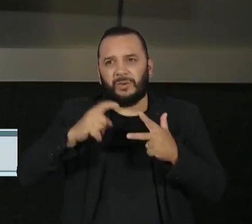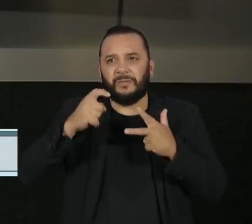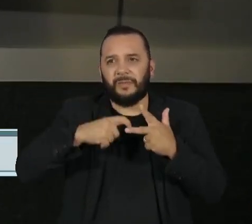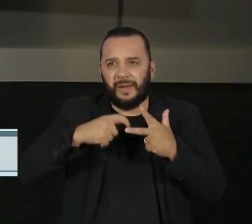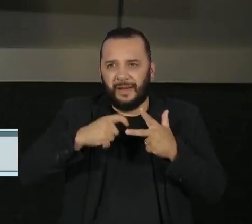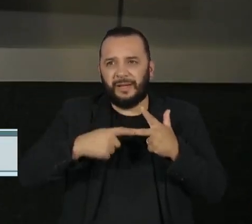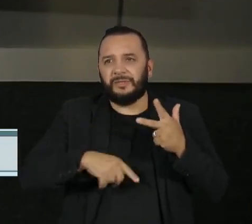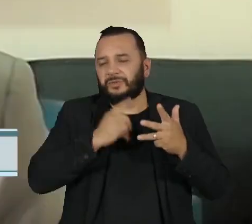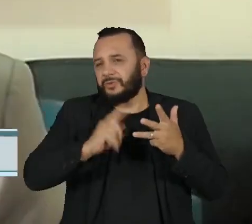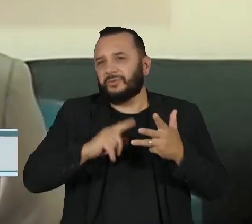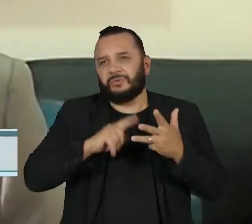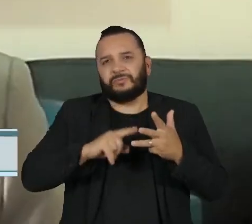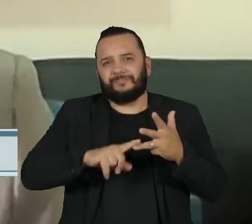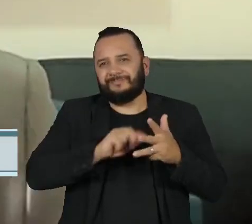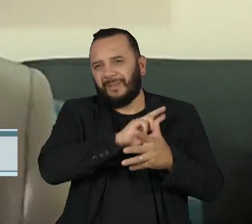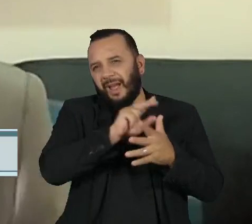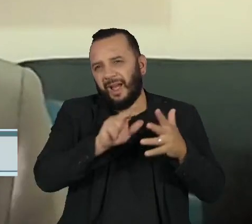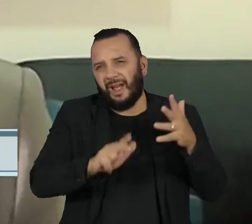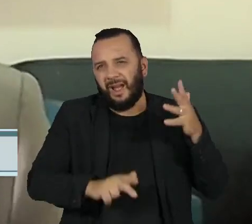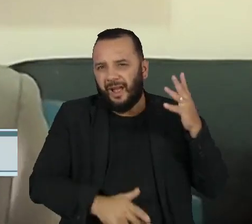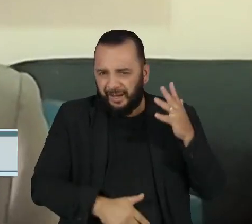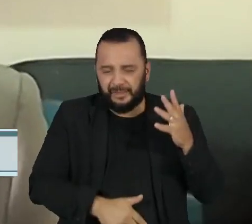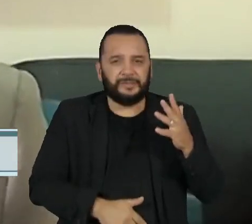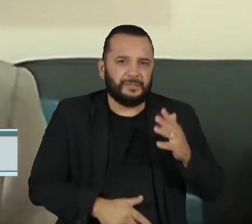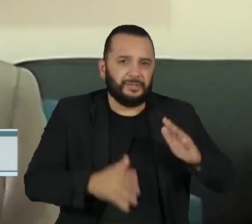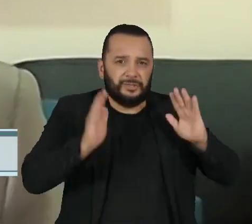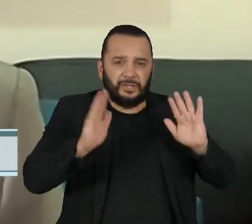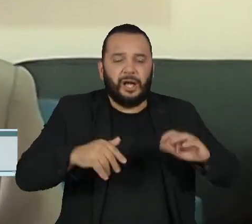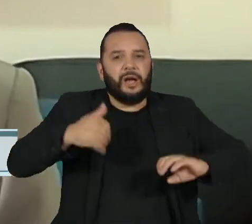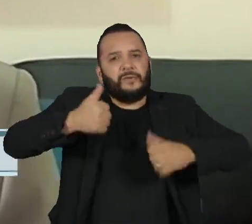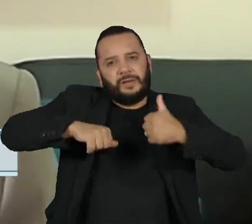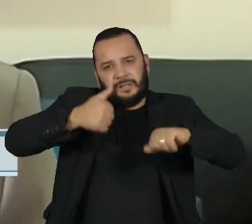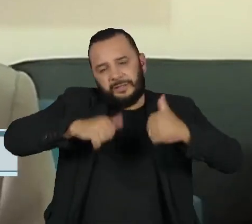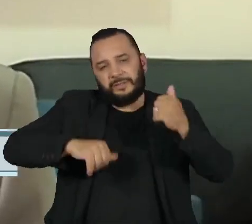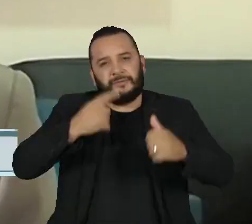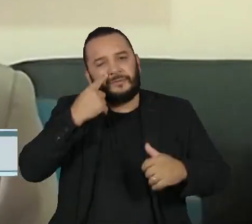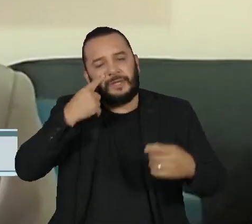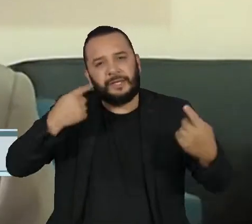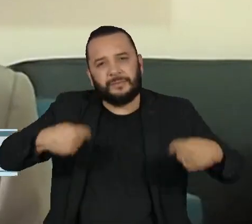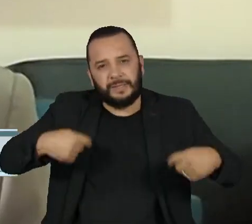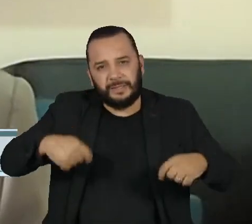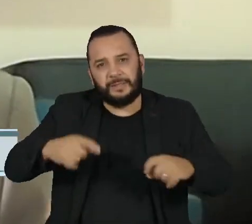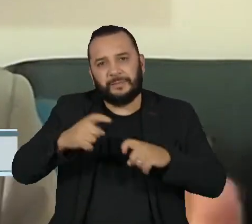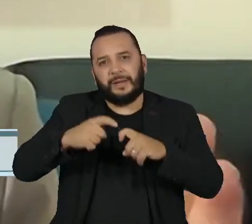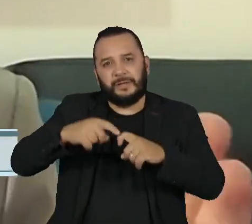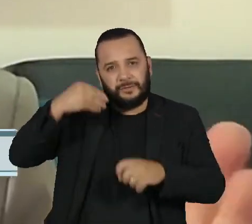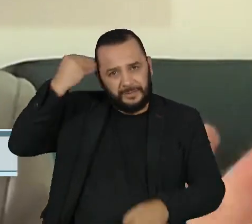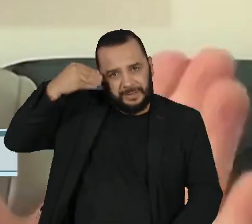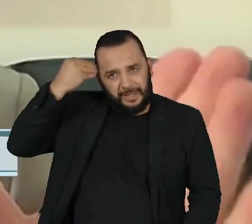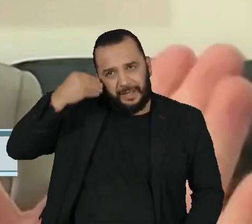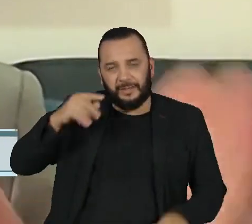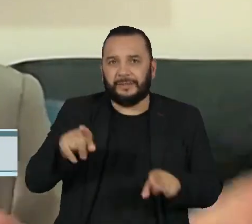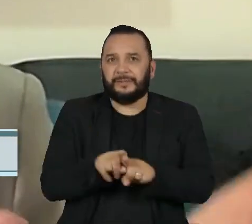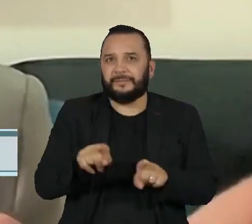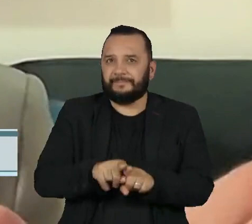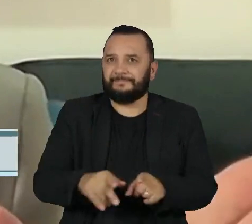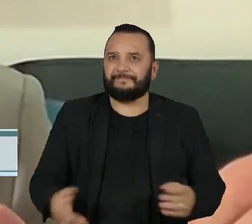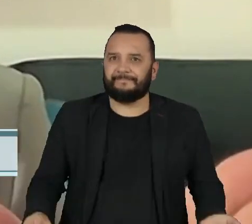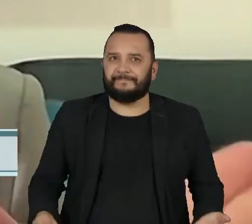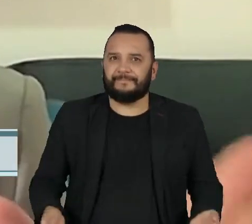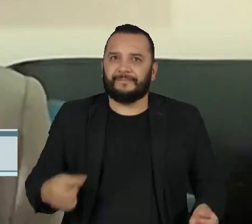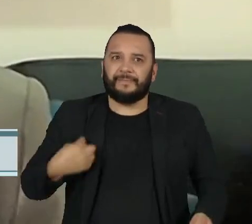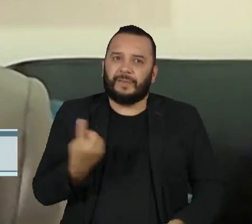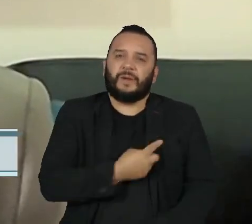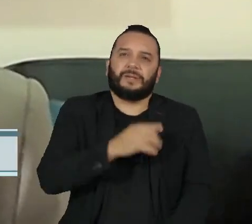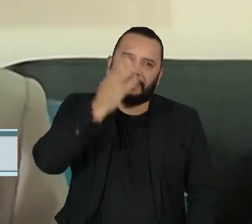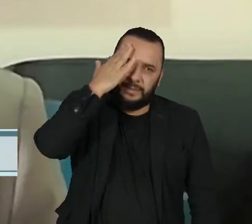atenção primária, e sim, depois dessas primeiras avaliações, por vezes a necessidade de um psiquiatra. O que nós sabemos é